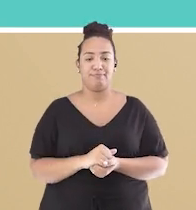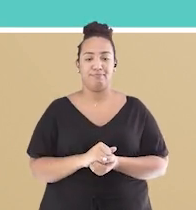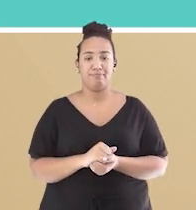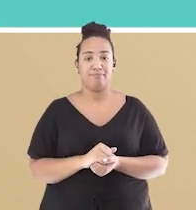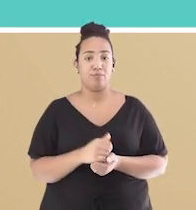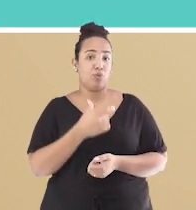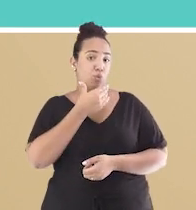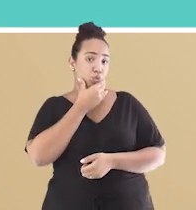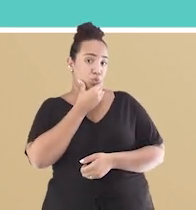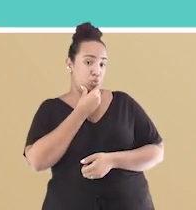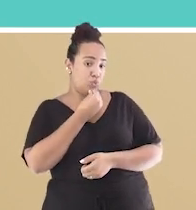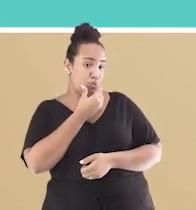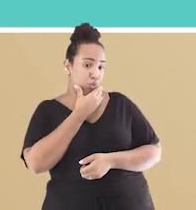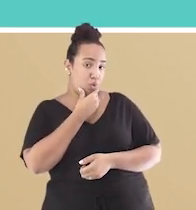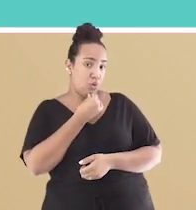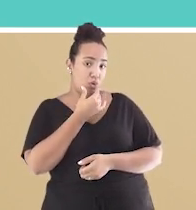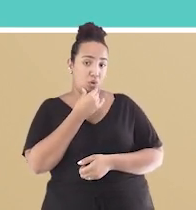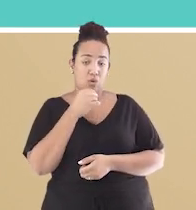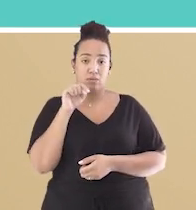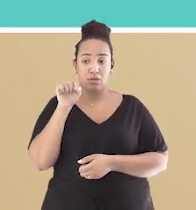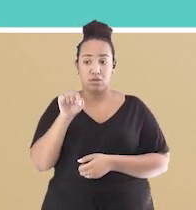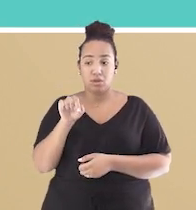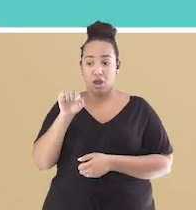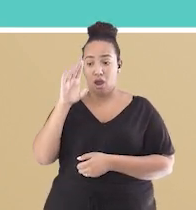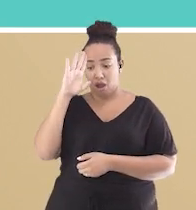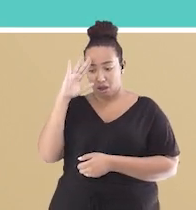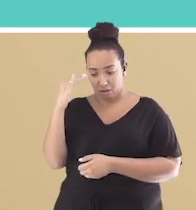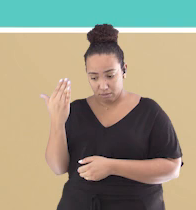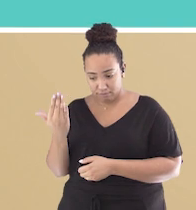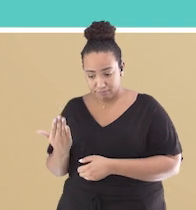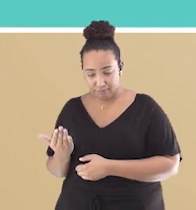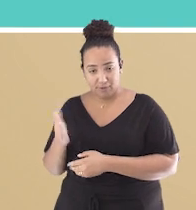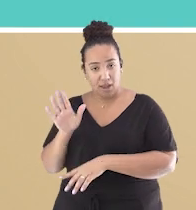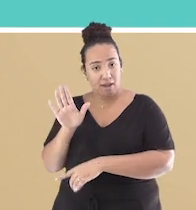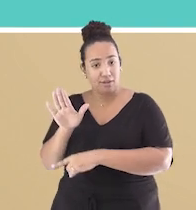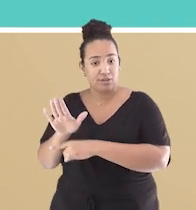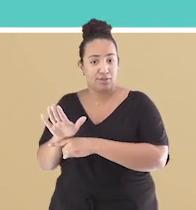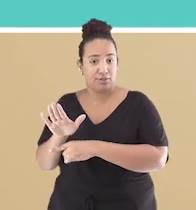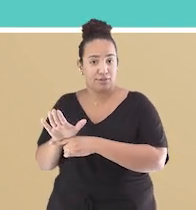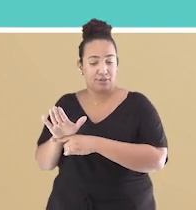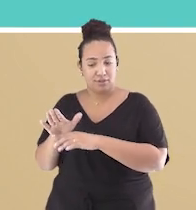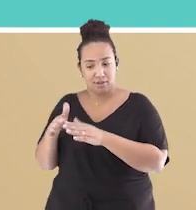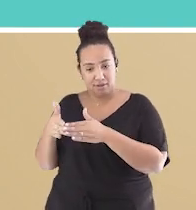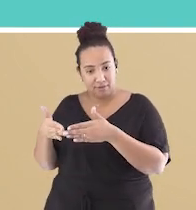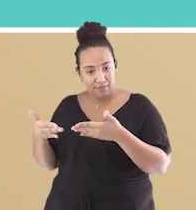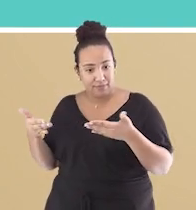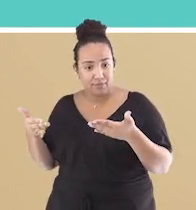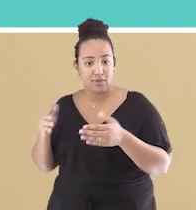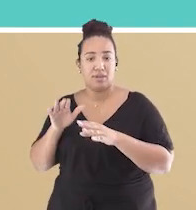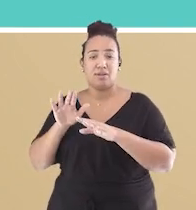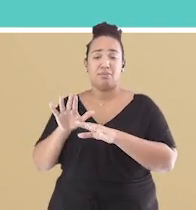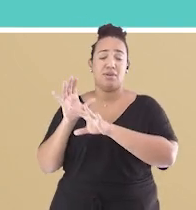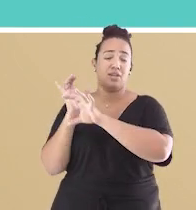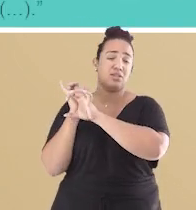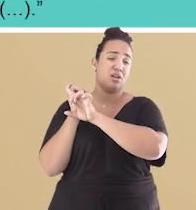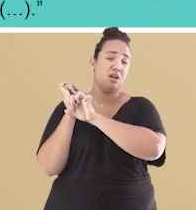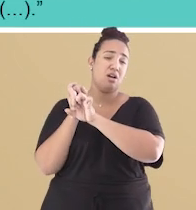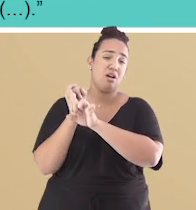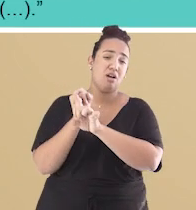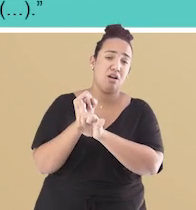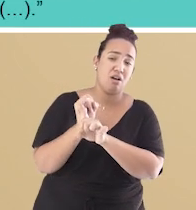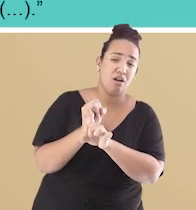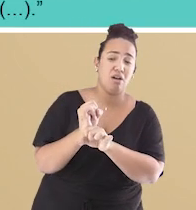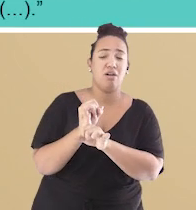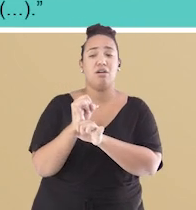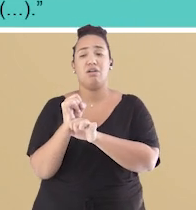rapagões, faziam-lhes pé de alferes, arrastando a asa, mas ficavam longos meses debaixo do balaio.